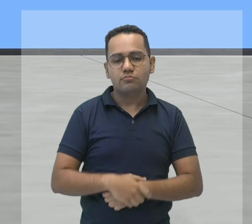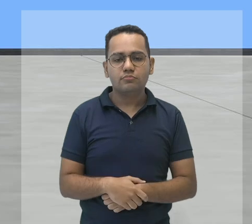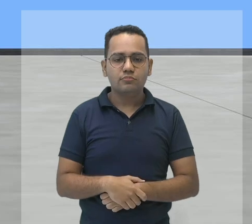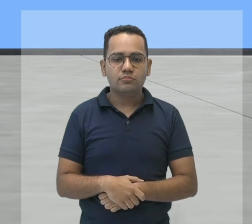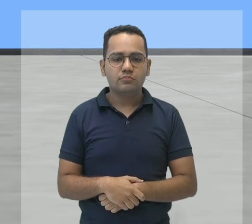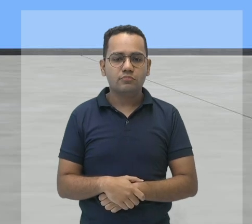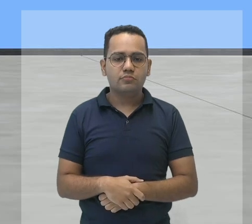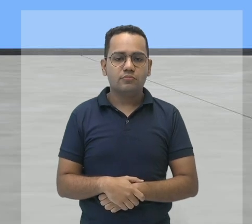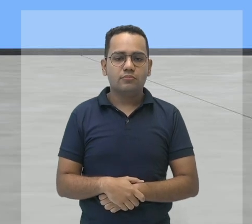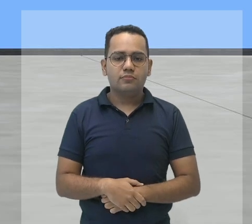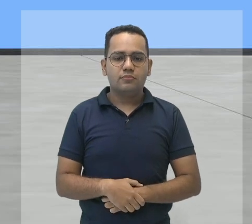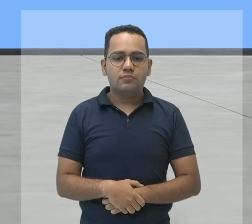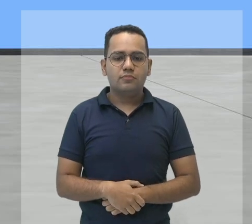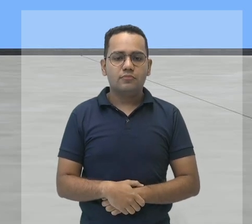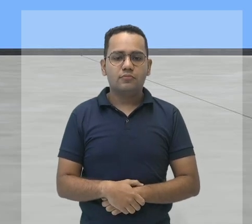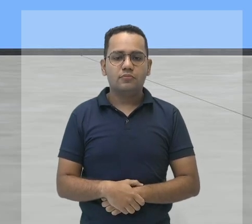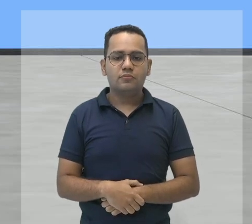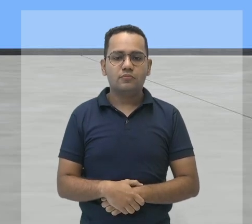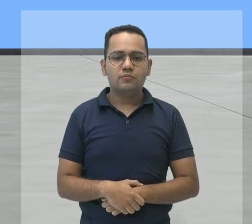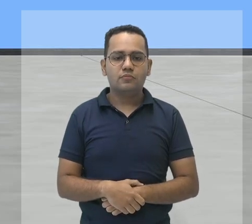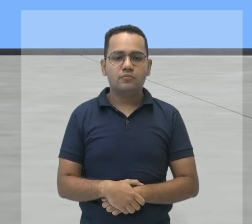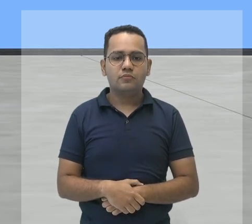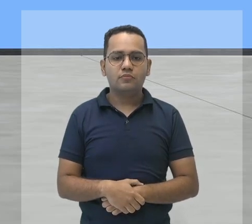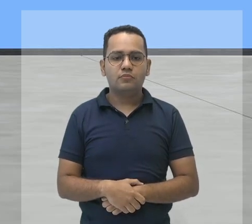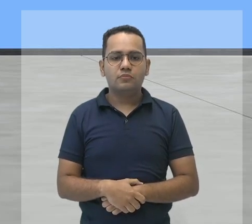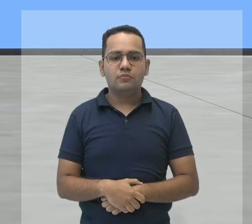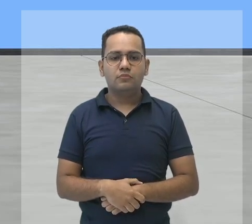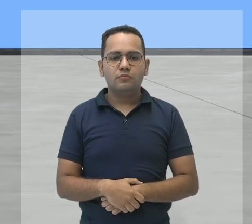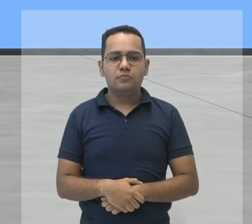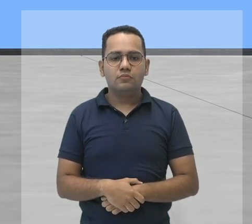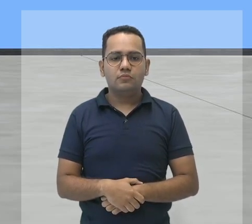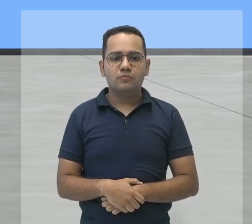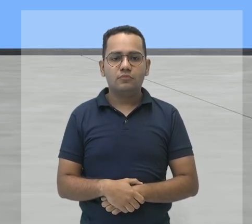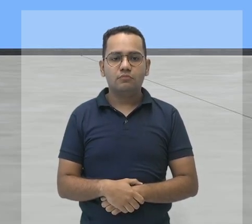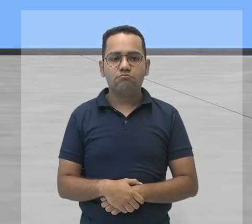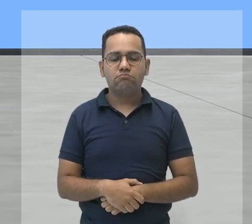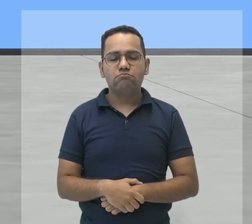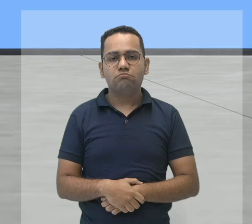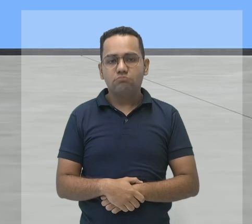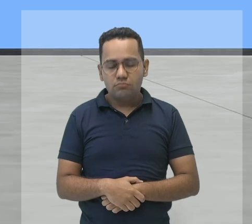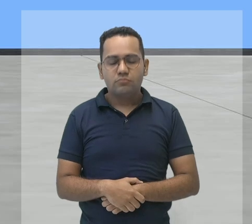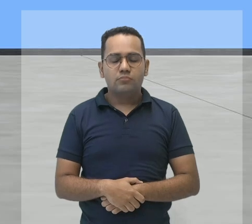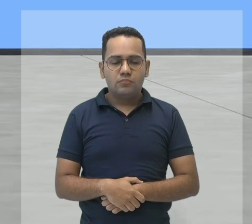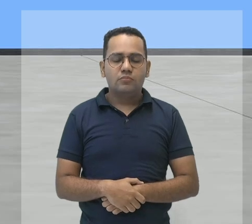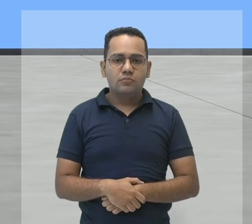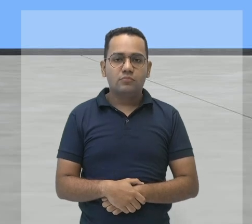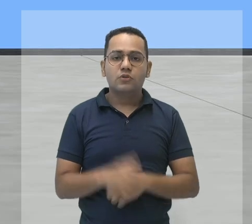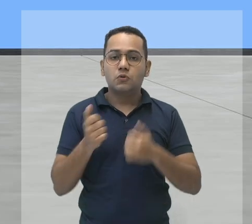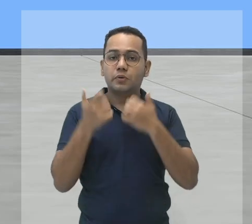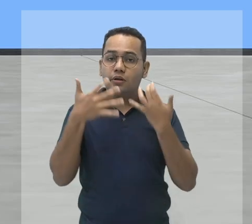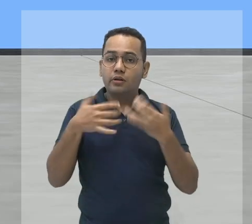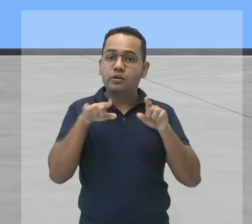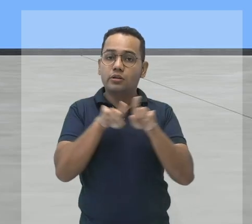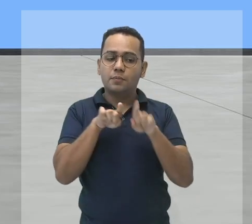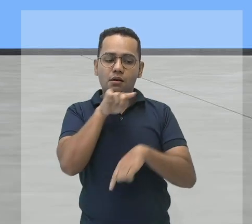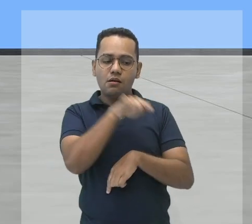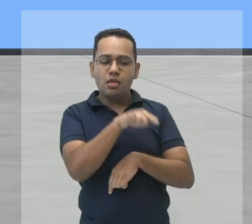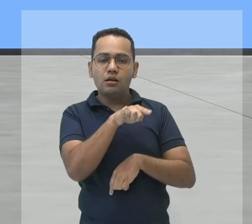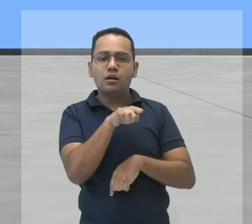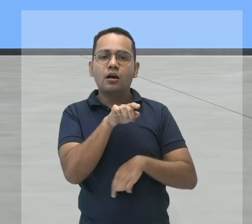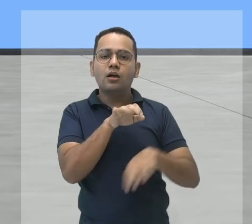bloco econômico. A gente também vai falar um pouco das etapas de desenvolvimento dos